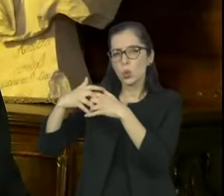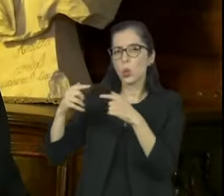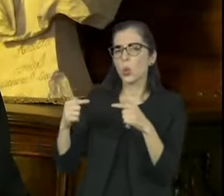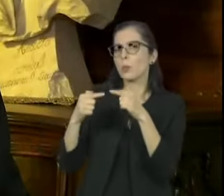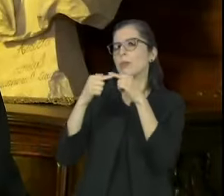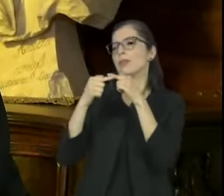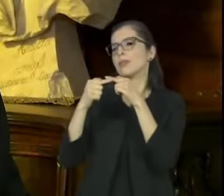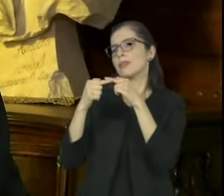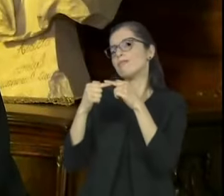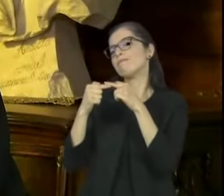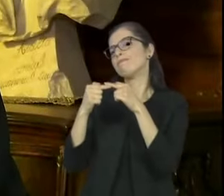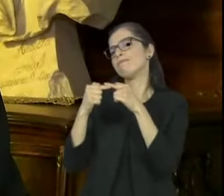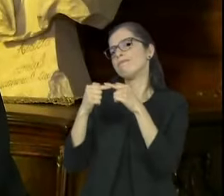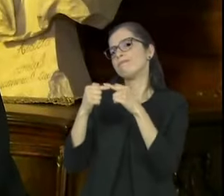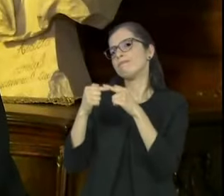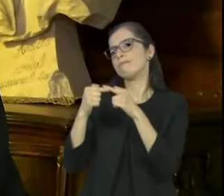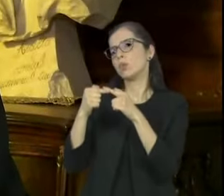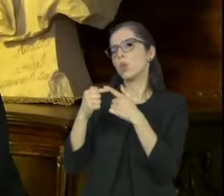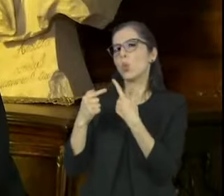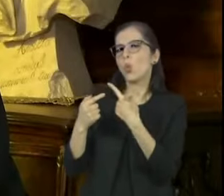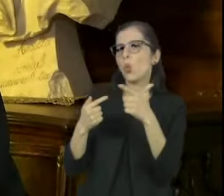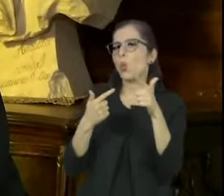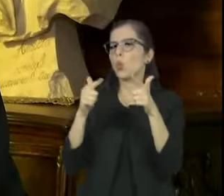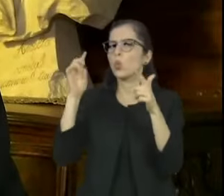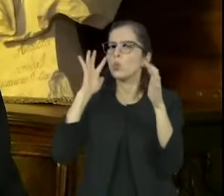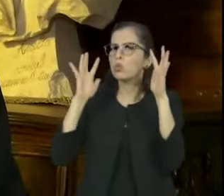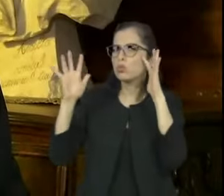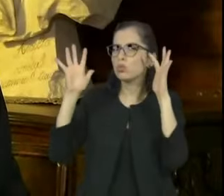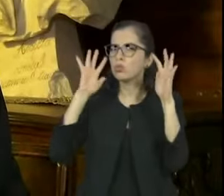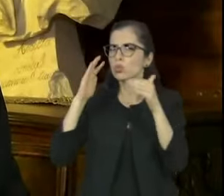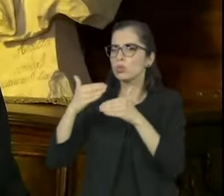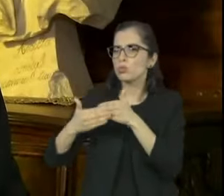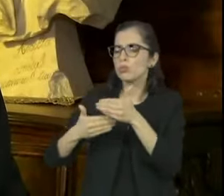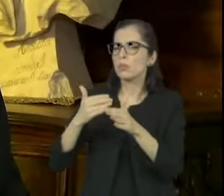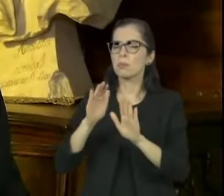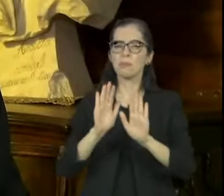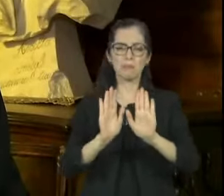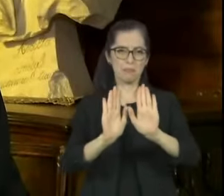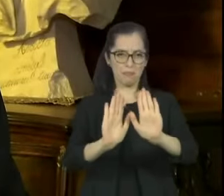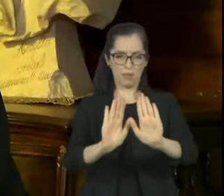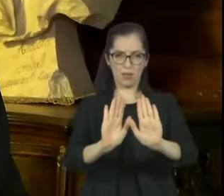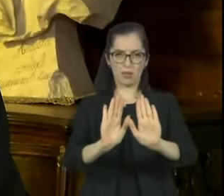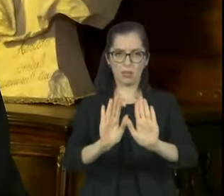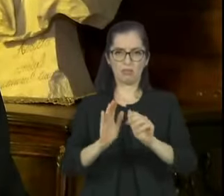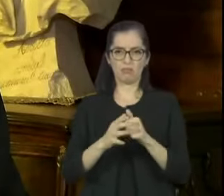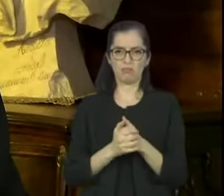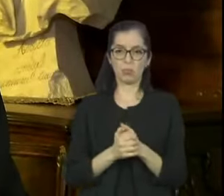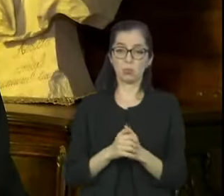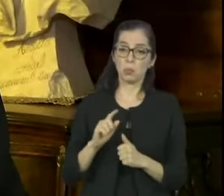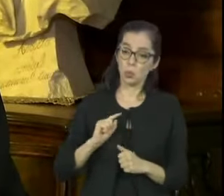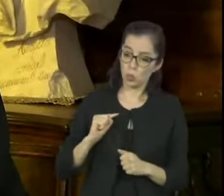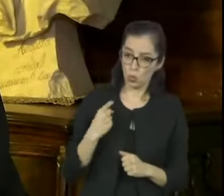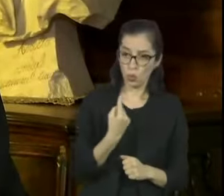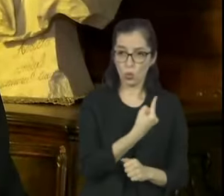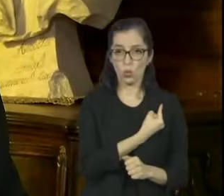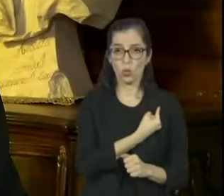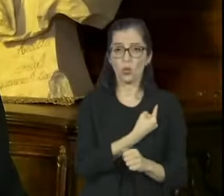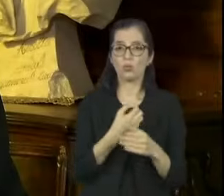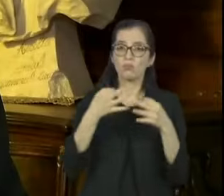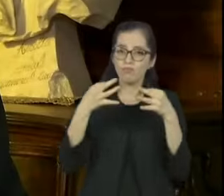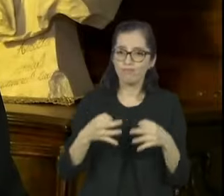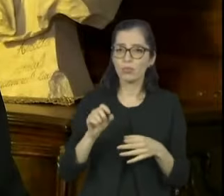razão procurar razões que vão além dela não me parece irracional a nossa razão está aberta para razões